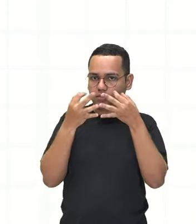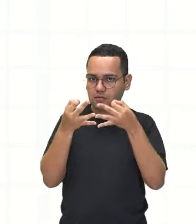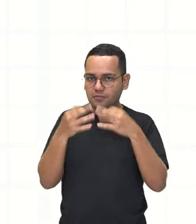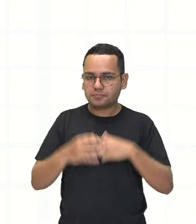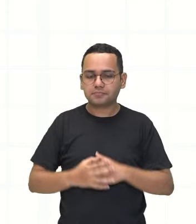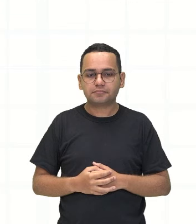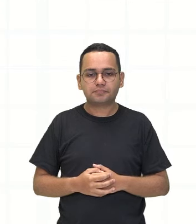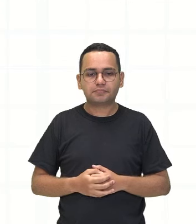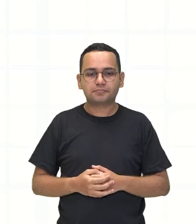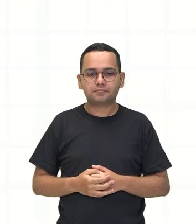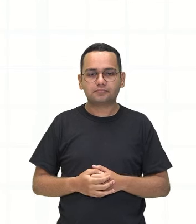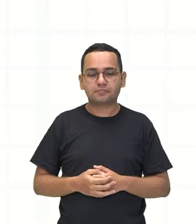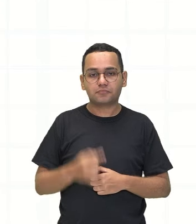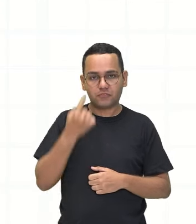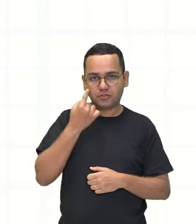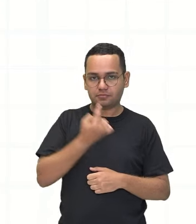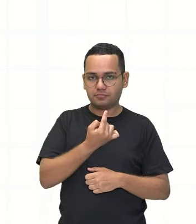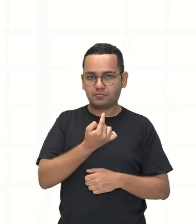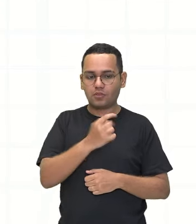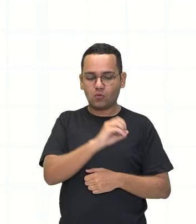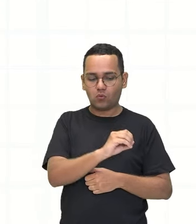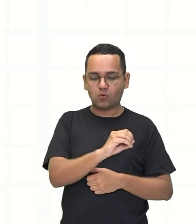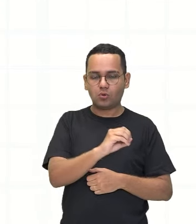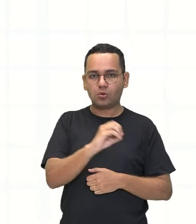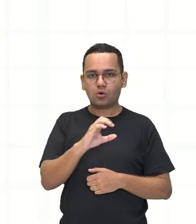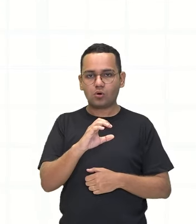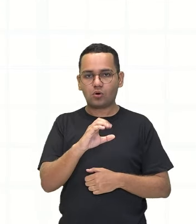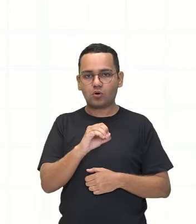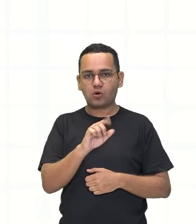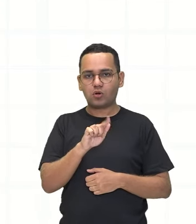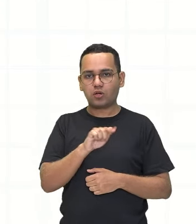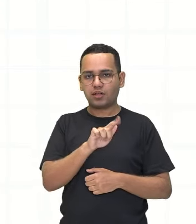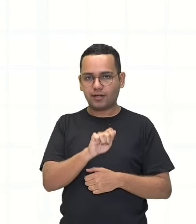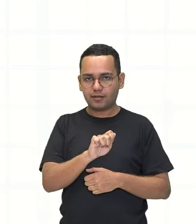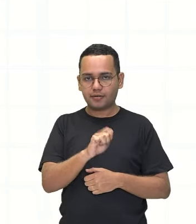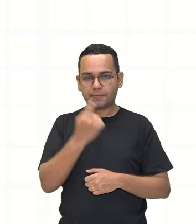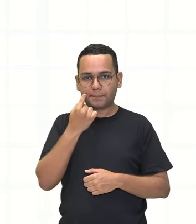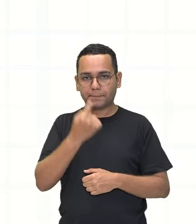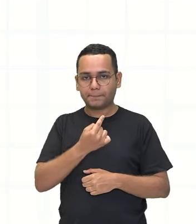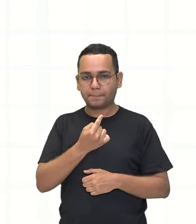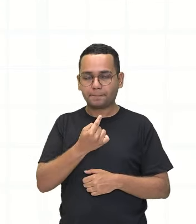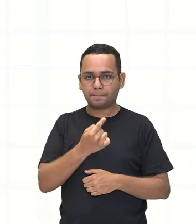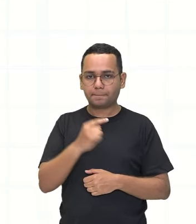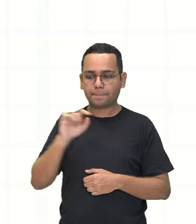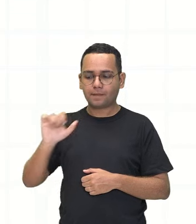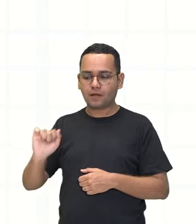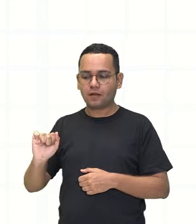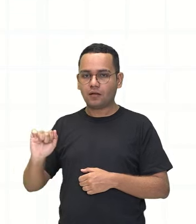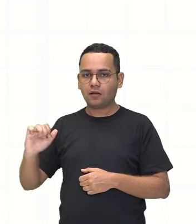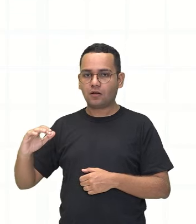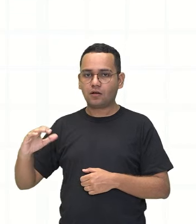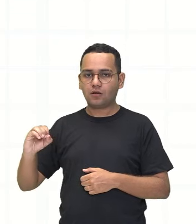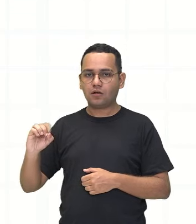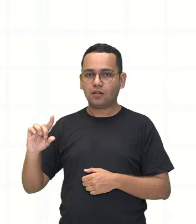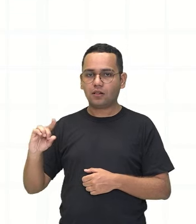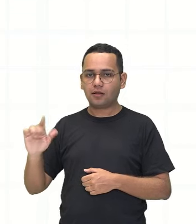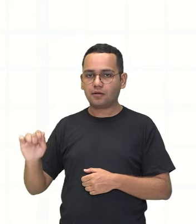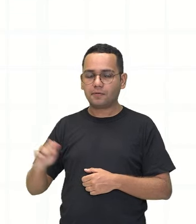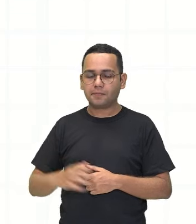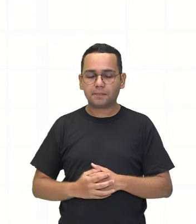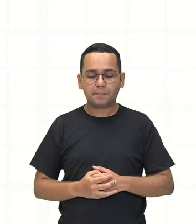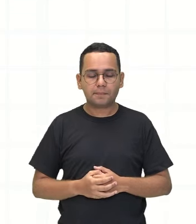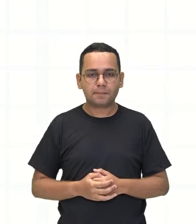que aqui, ó, o colega, tá? Ele é o colega, ela é a colega. Então, observe que